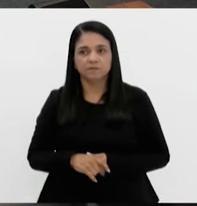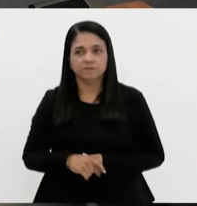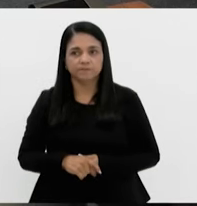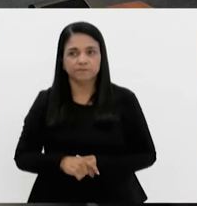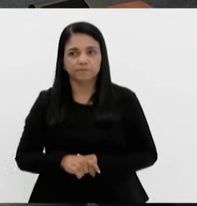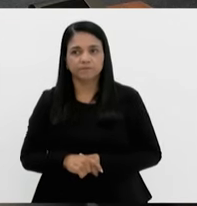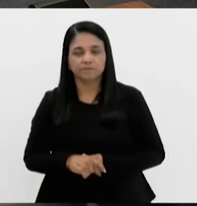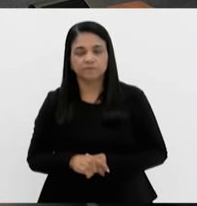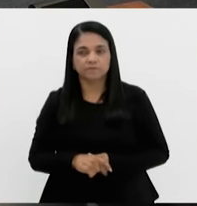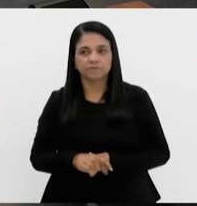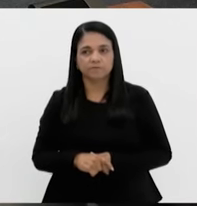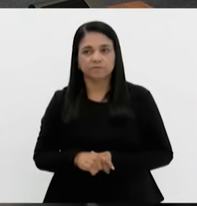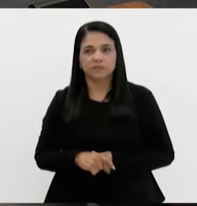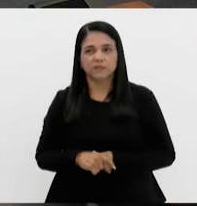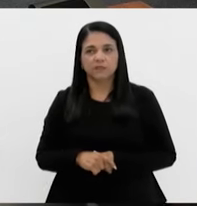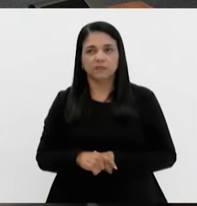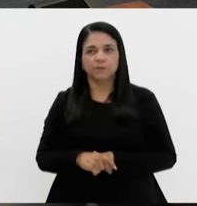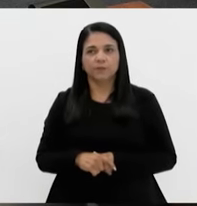amu